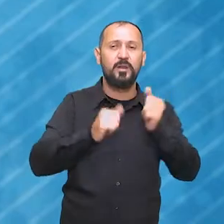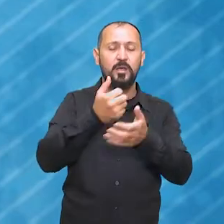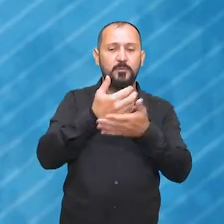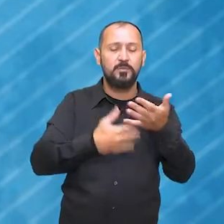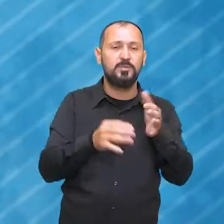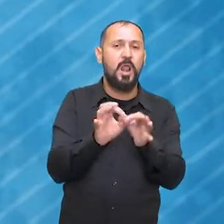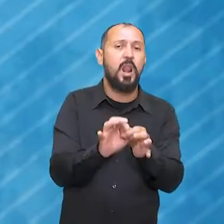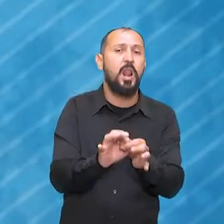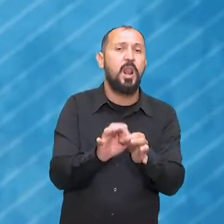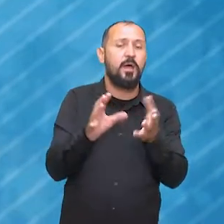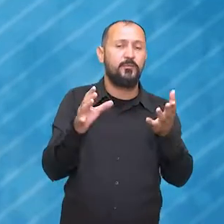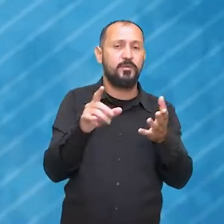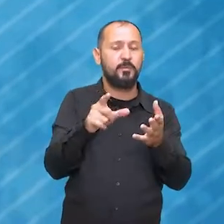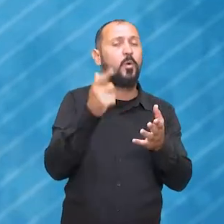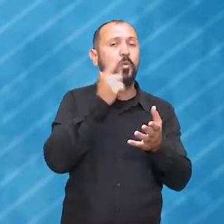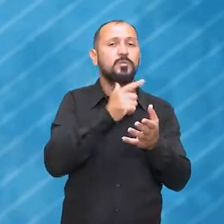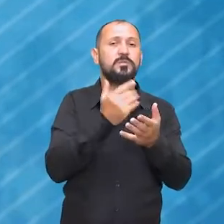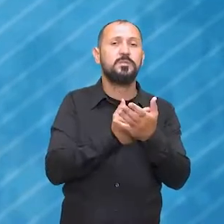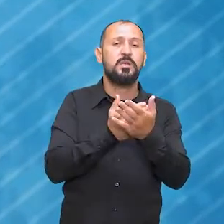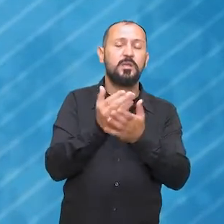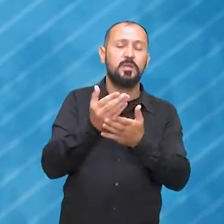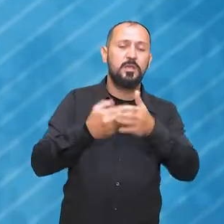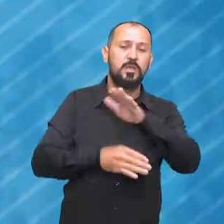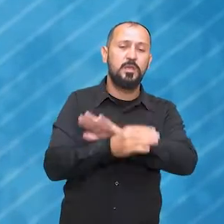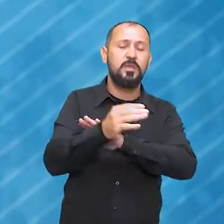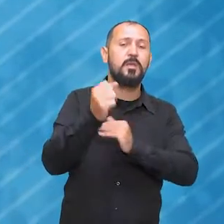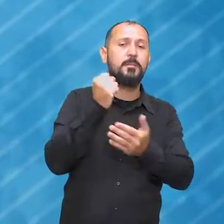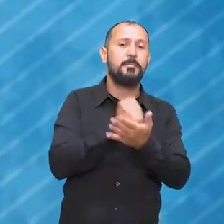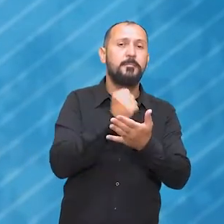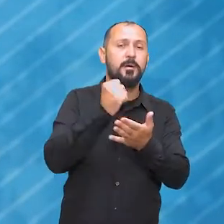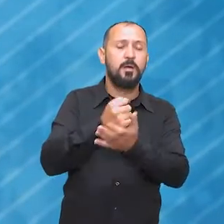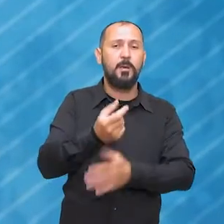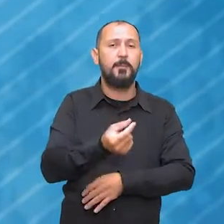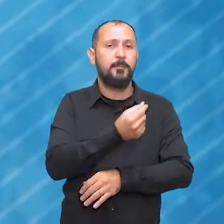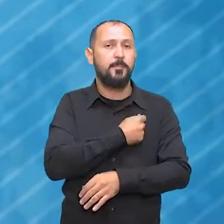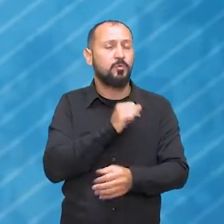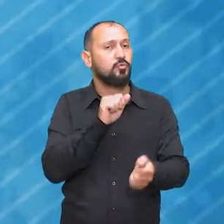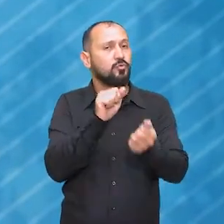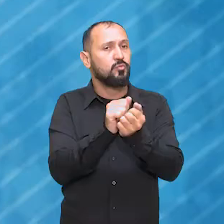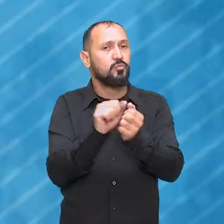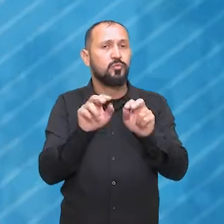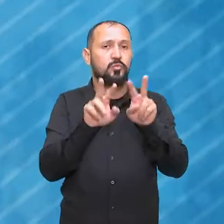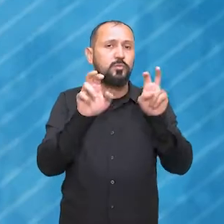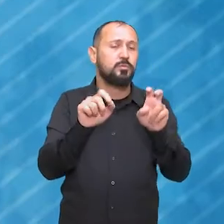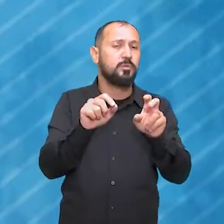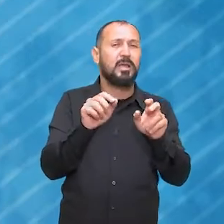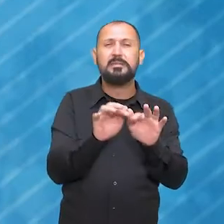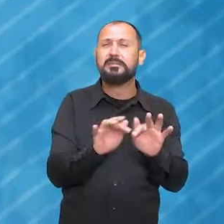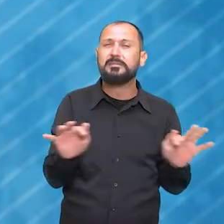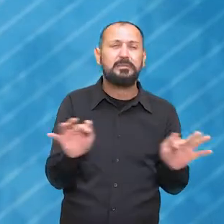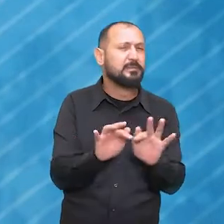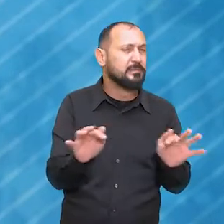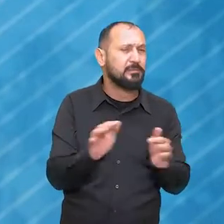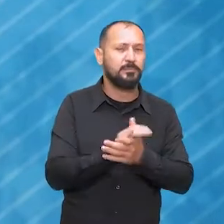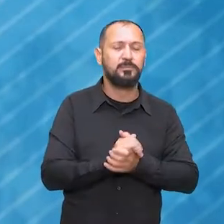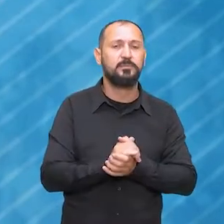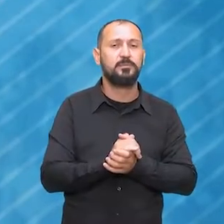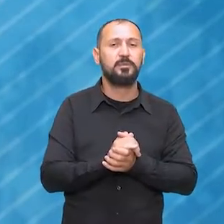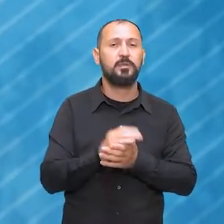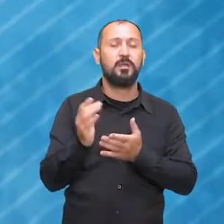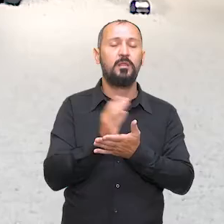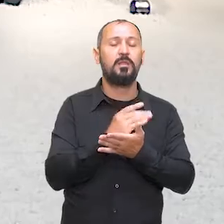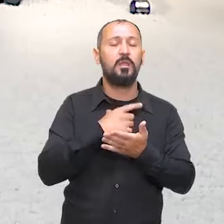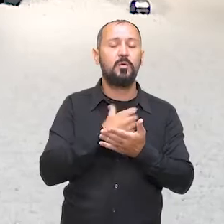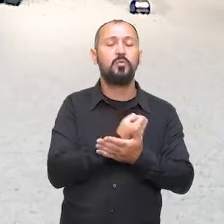2, 3 dias ali para a comissão processar, esse termo de posse já está pronto, ele consegue ir até a instituição e marcar a sua posse com o presidente de sua